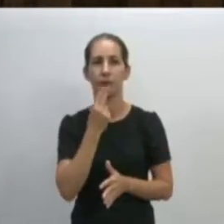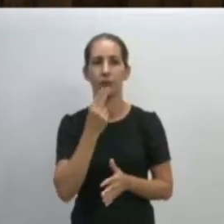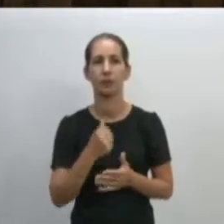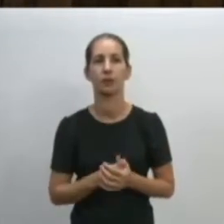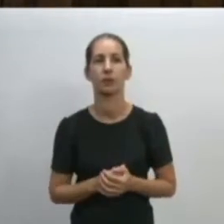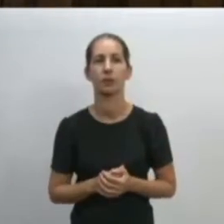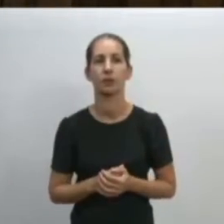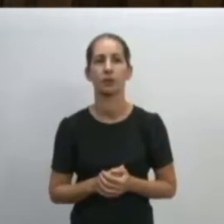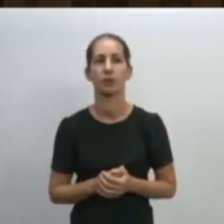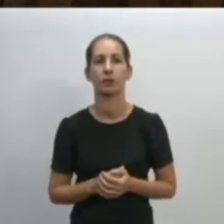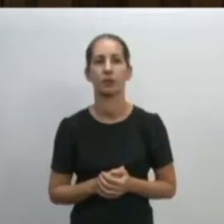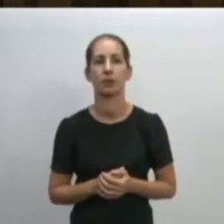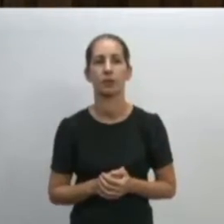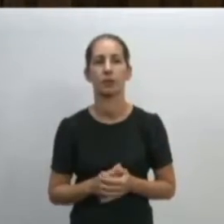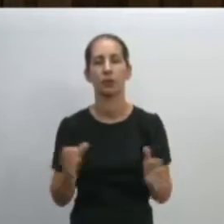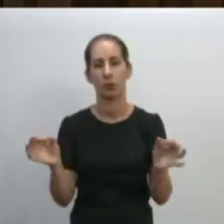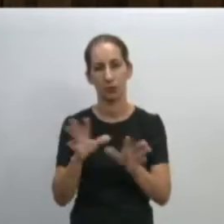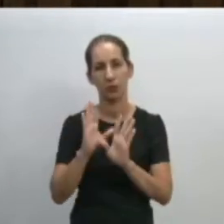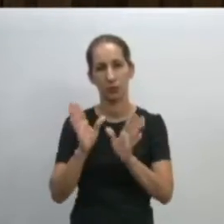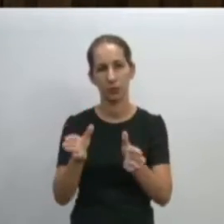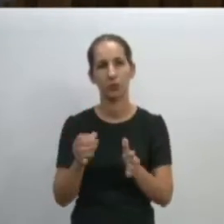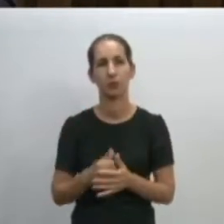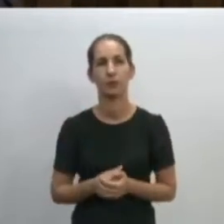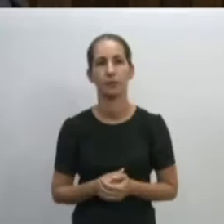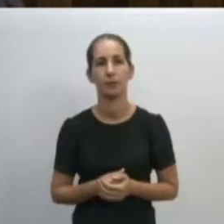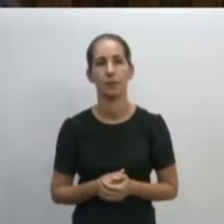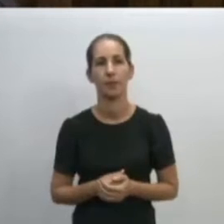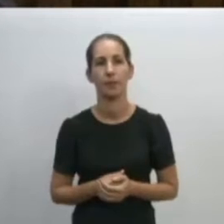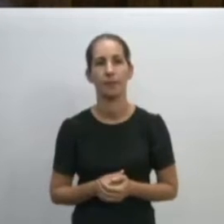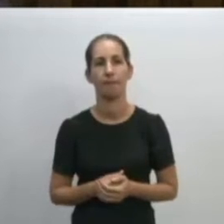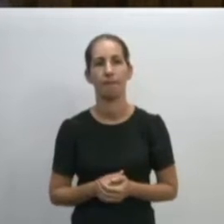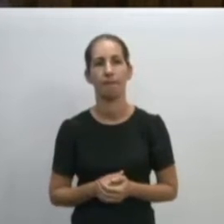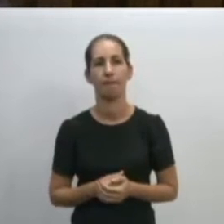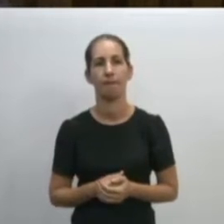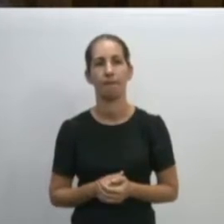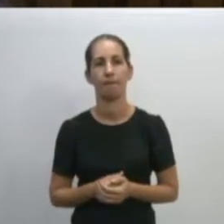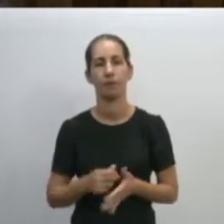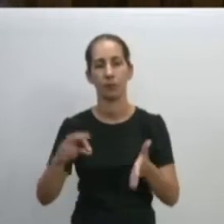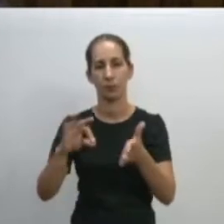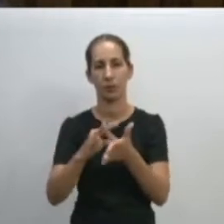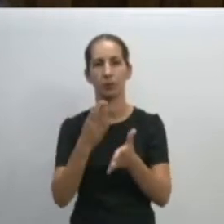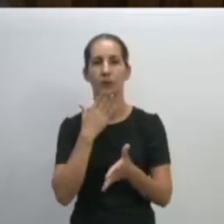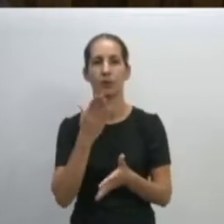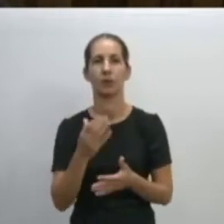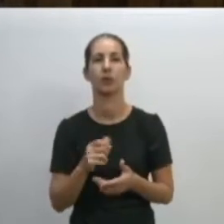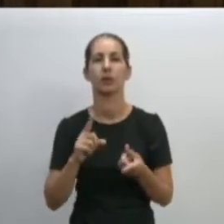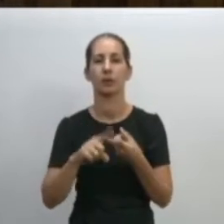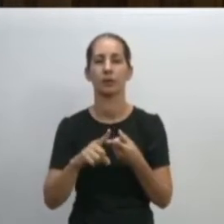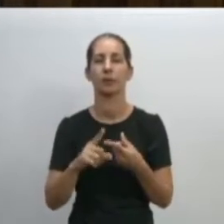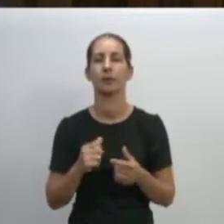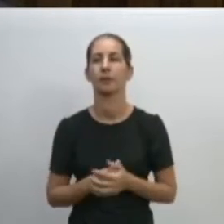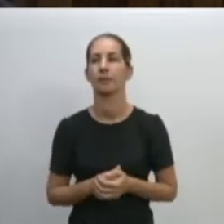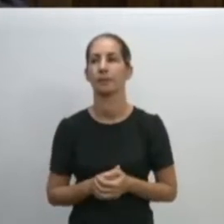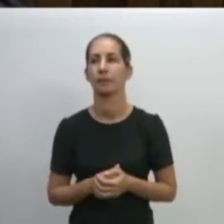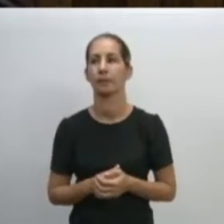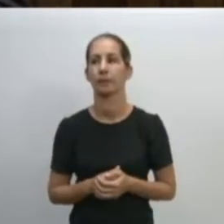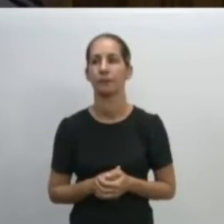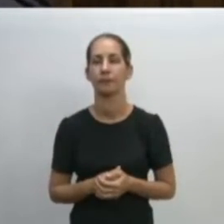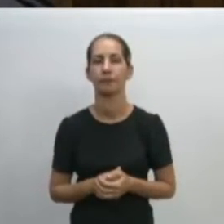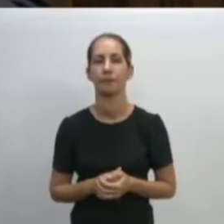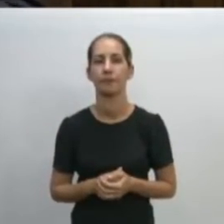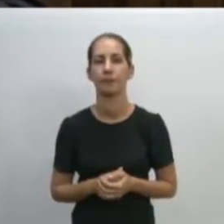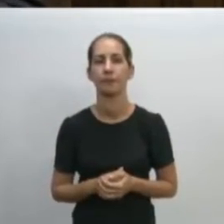Questão de ordem, senhor presidente. Só concluir o conselho, vossa excelência. Só passamos agora. Subscrição. Eu também pedi subscrição desse projeto, senhor